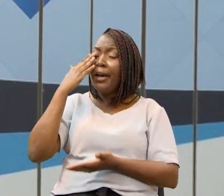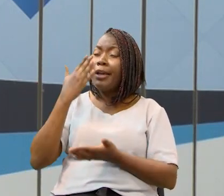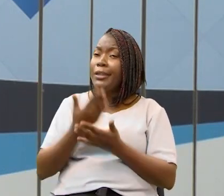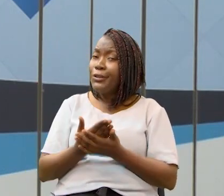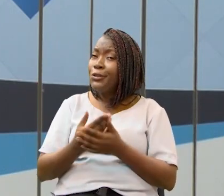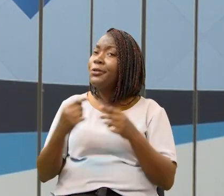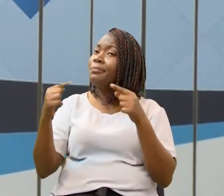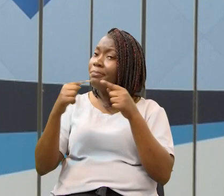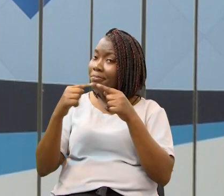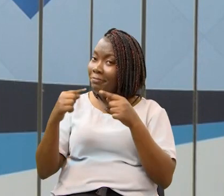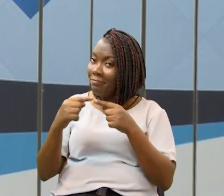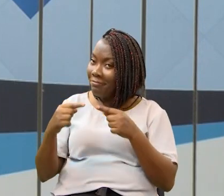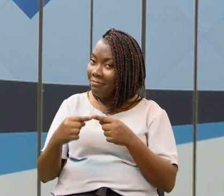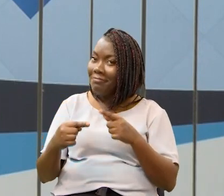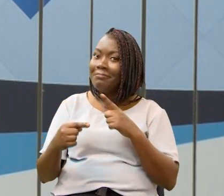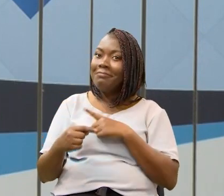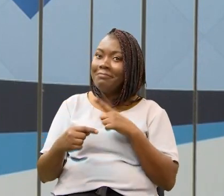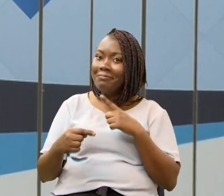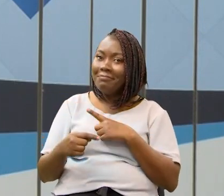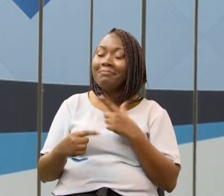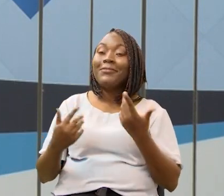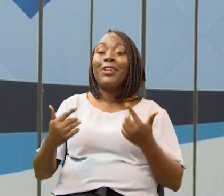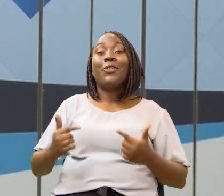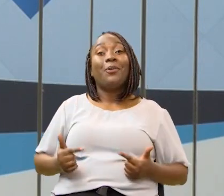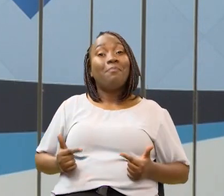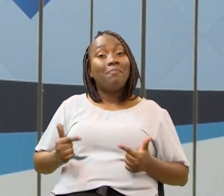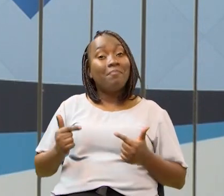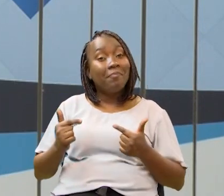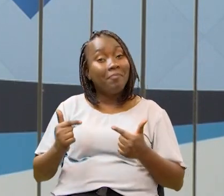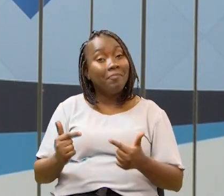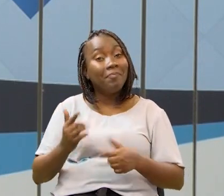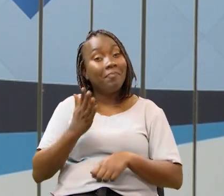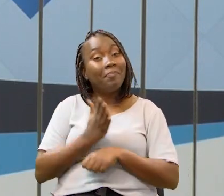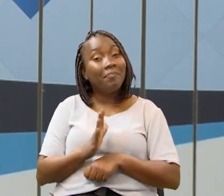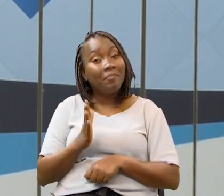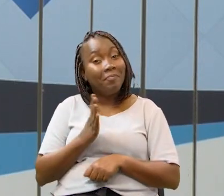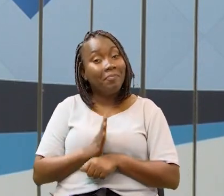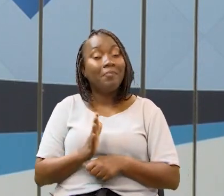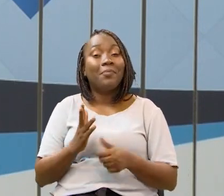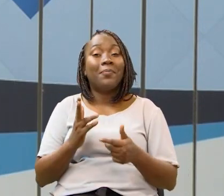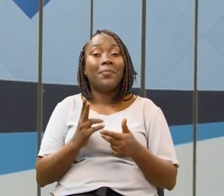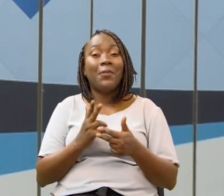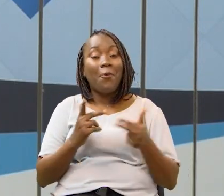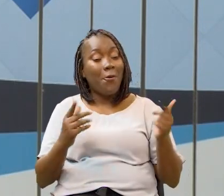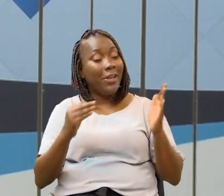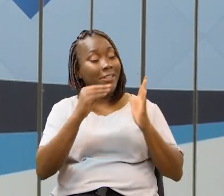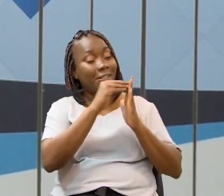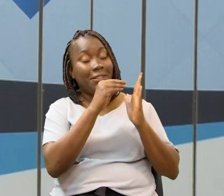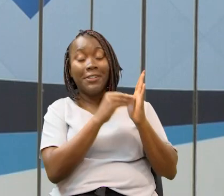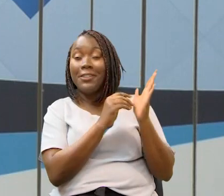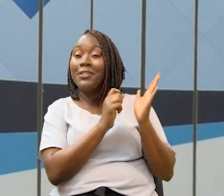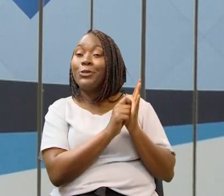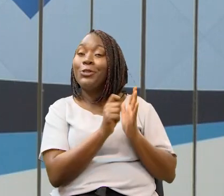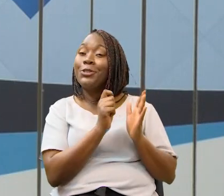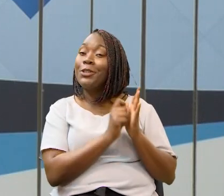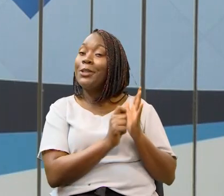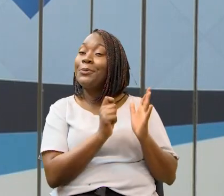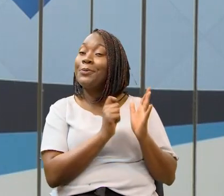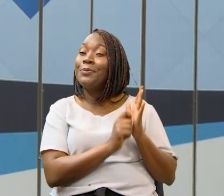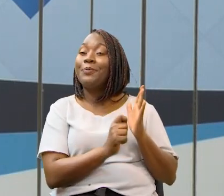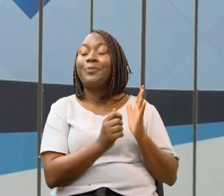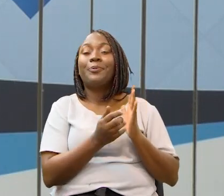também esteja. Né? Sim. Então, praticarmos aquilo que está escrito, né?